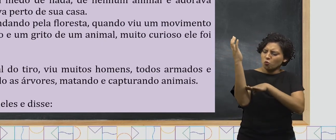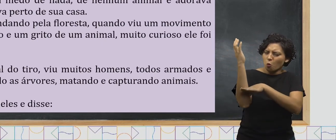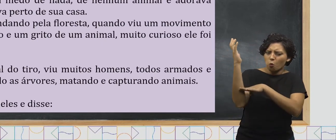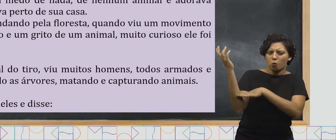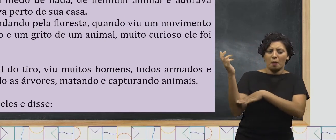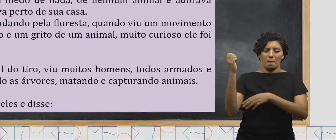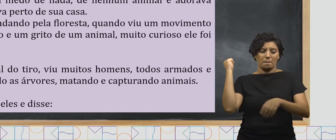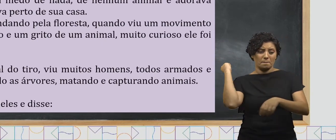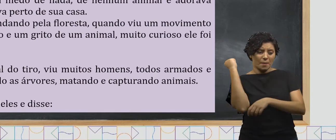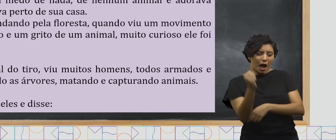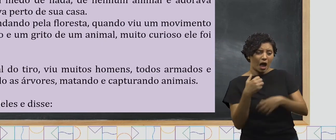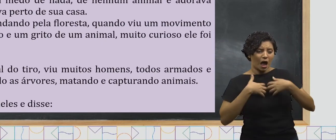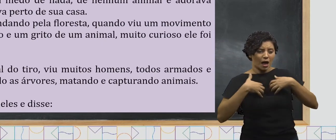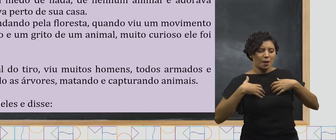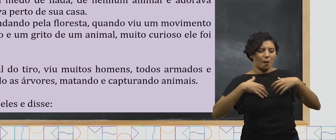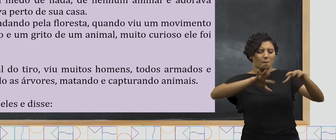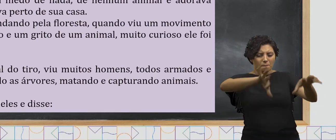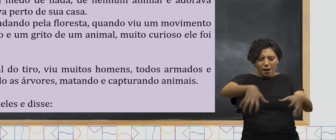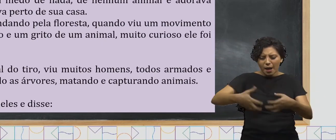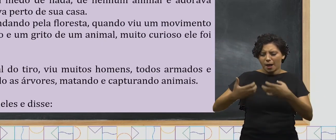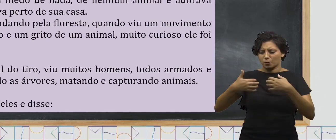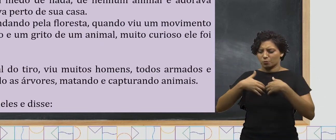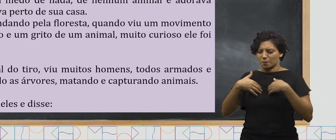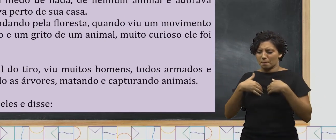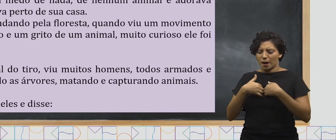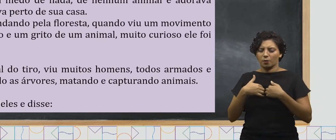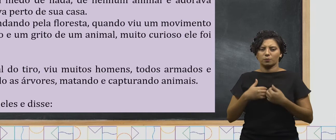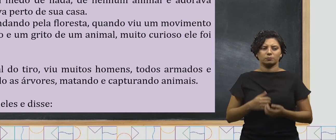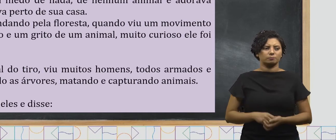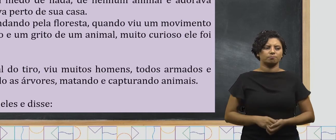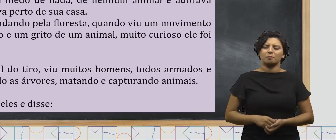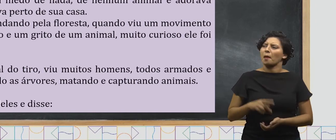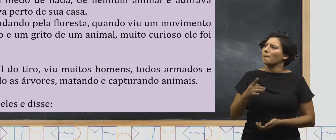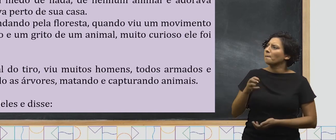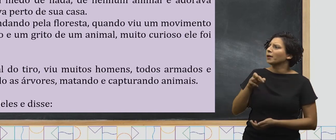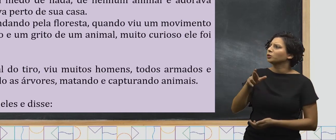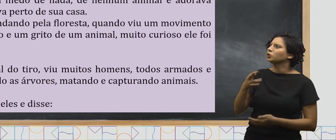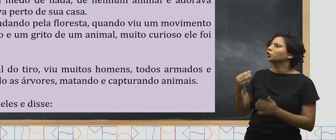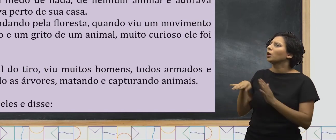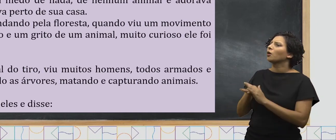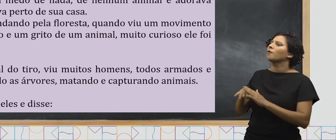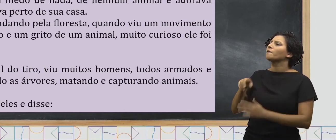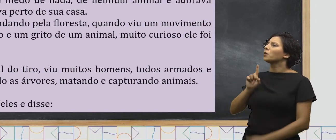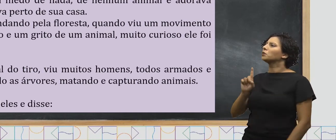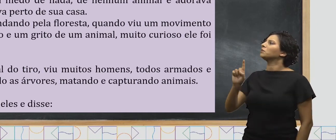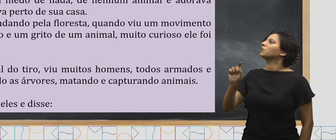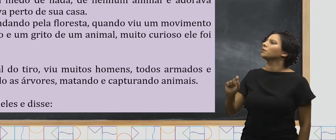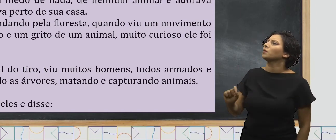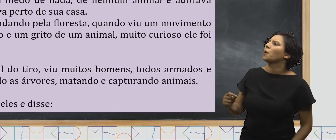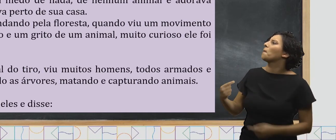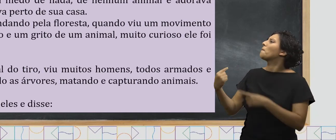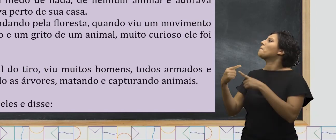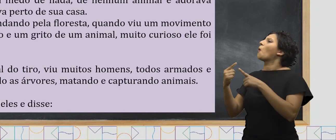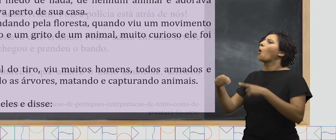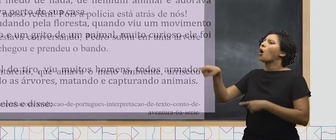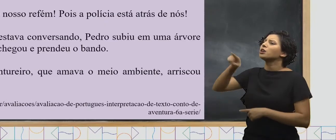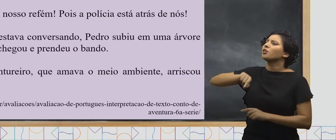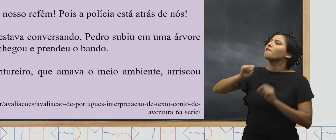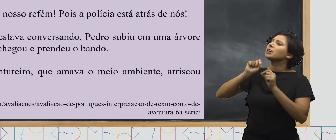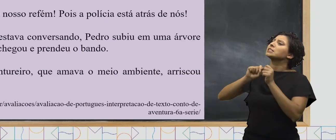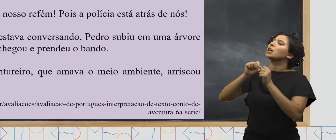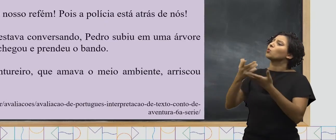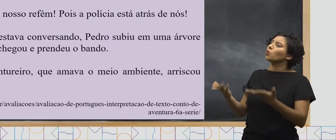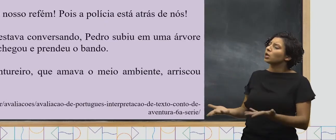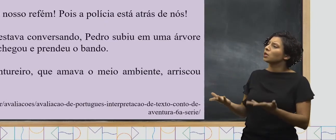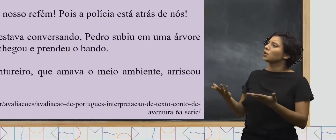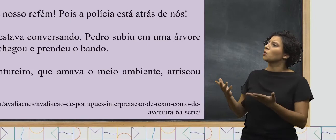árvores, matando e capturando animais. Pedro chegou à frente deles e disse: "Por